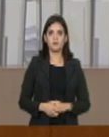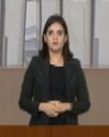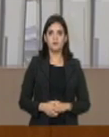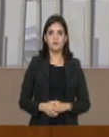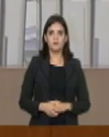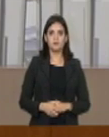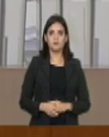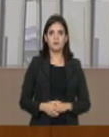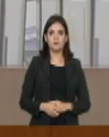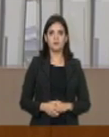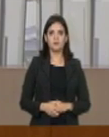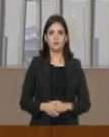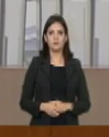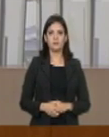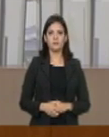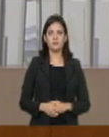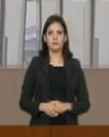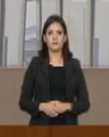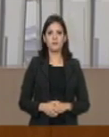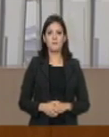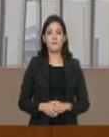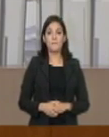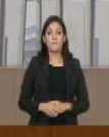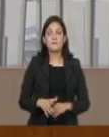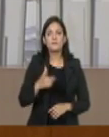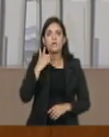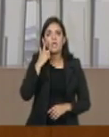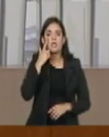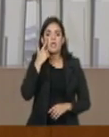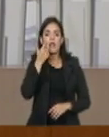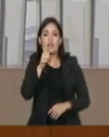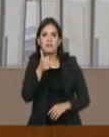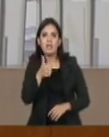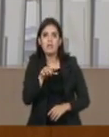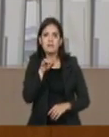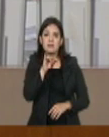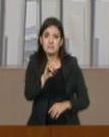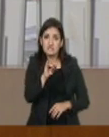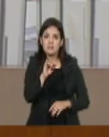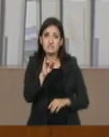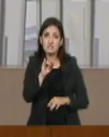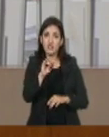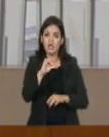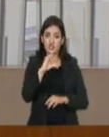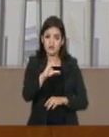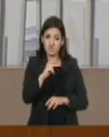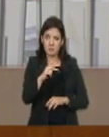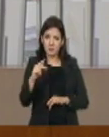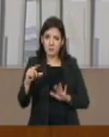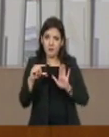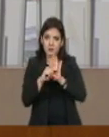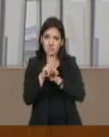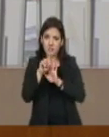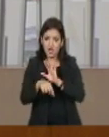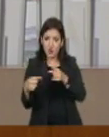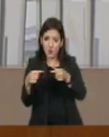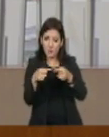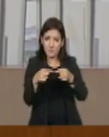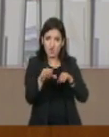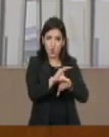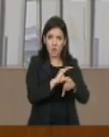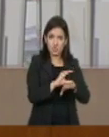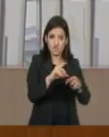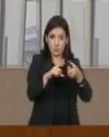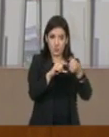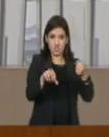E a análise é se tal dispositivo é compatível com o seguinte dispositivo da Constituição, artigo